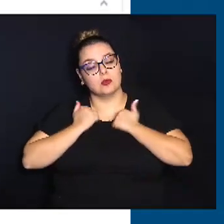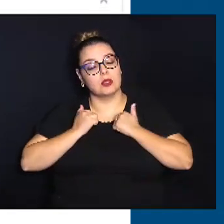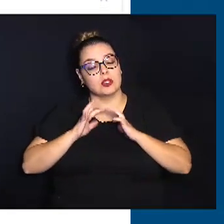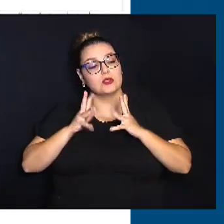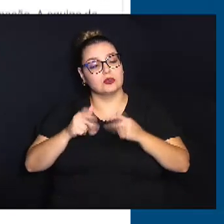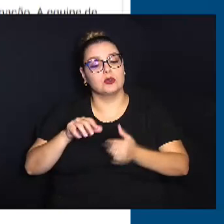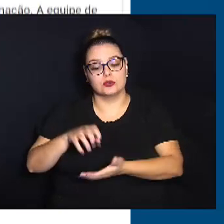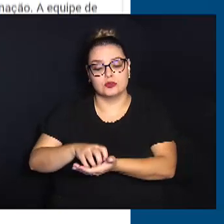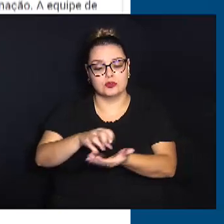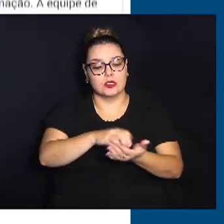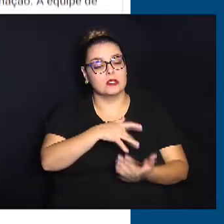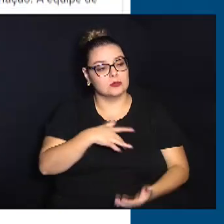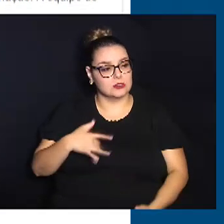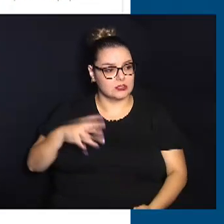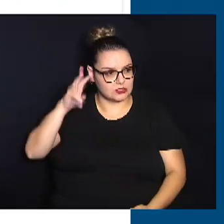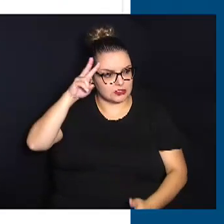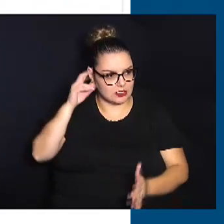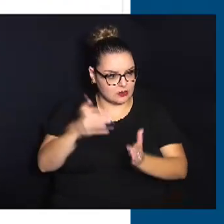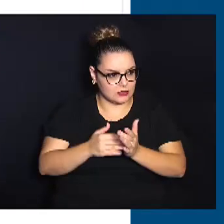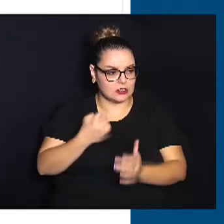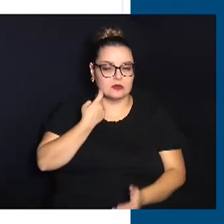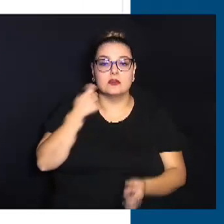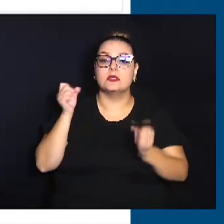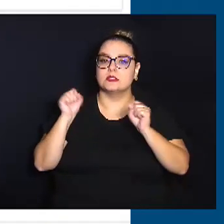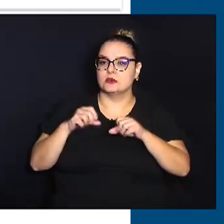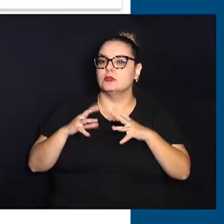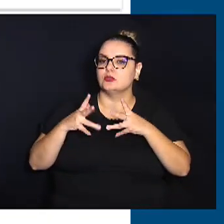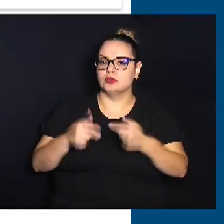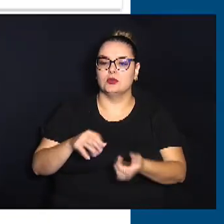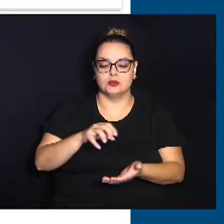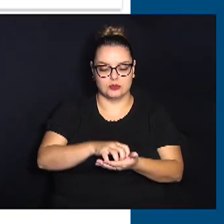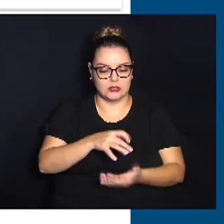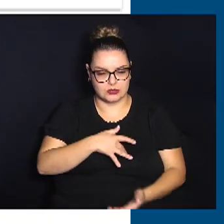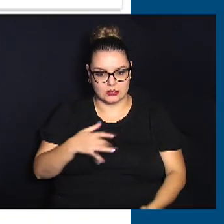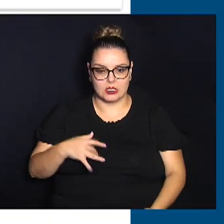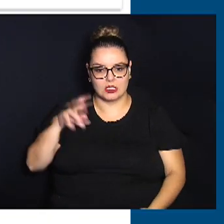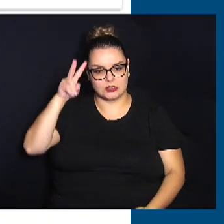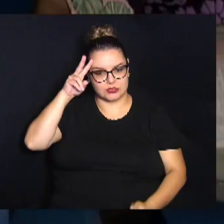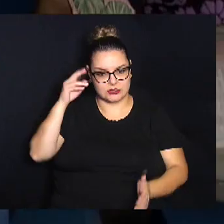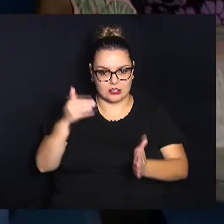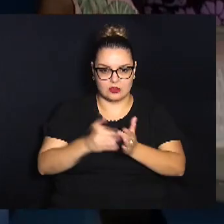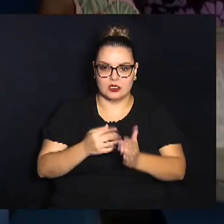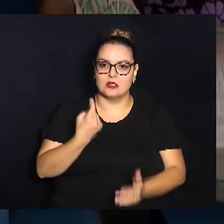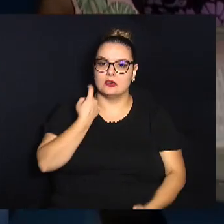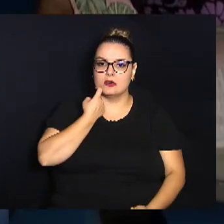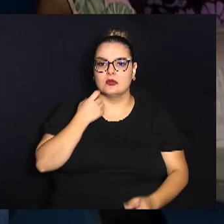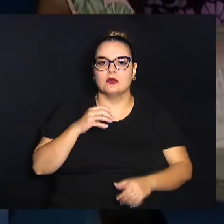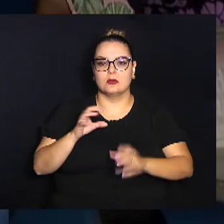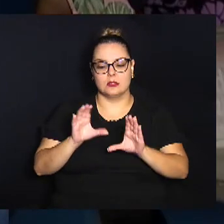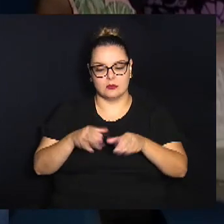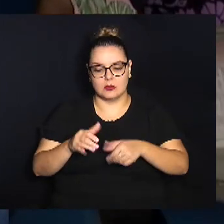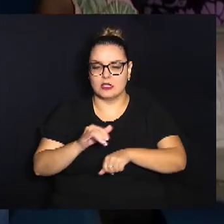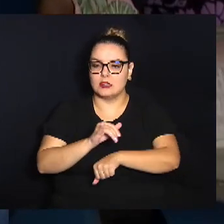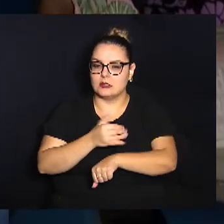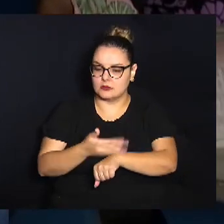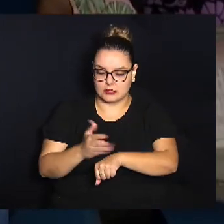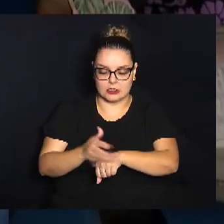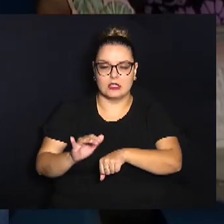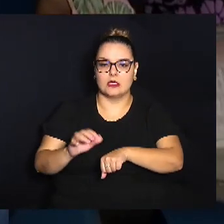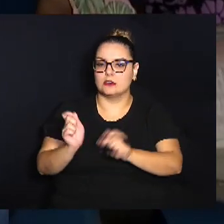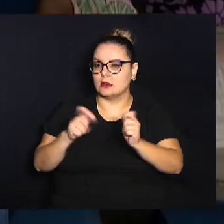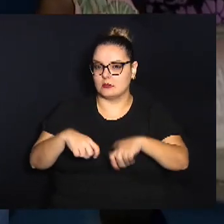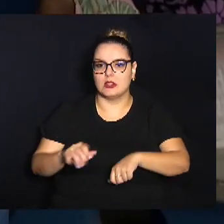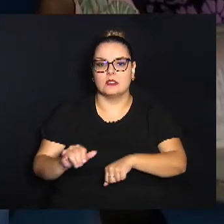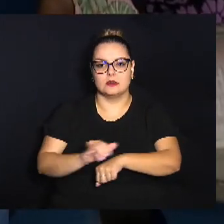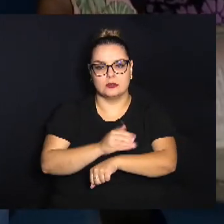de saúde de segunda a sexta? Isso, todos os centros de saúde de segunda a sexta, com a equipe já treinada, capacitada. Então a